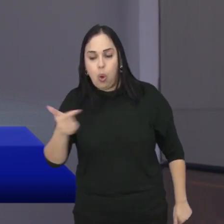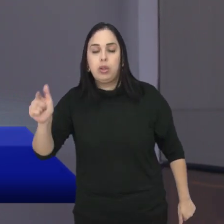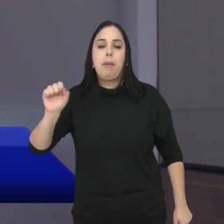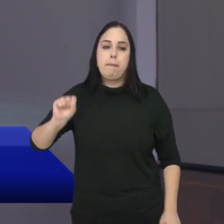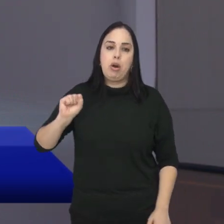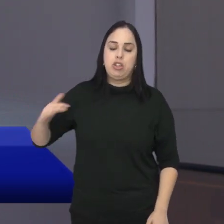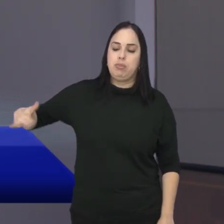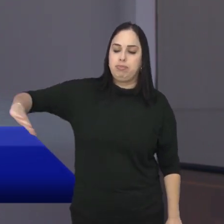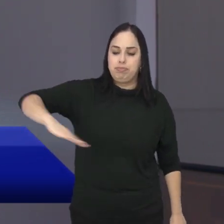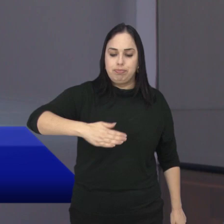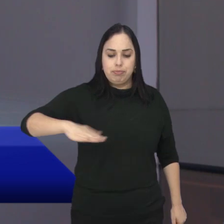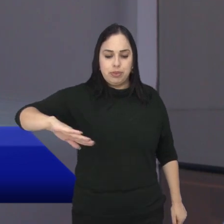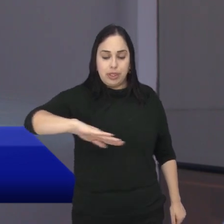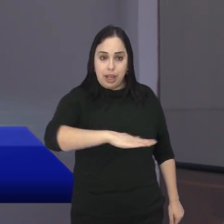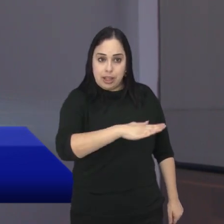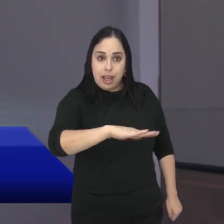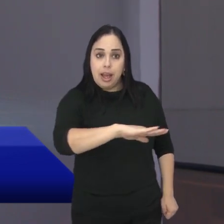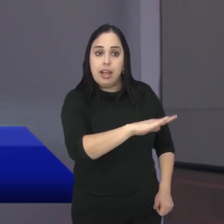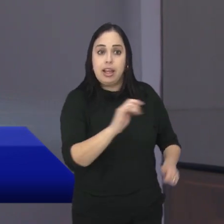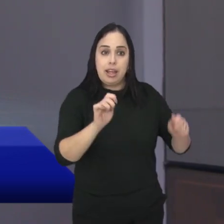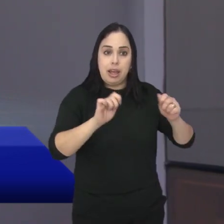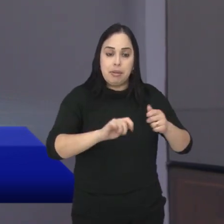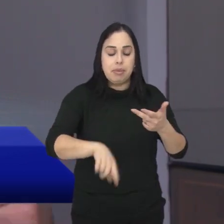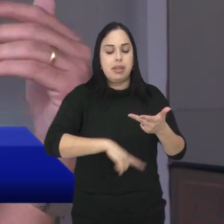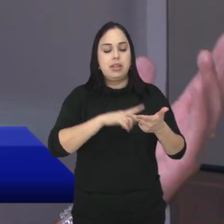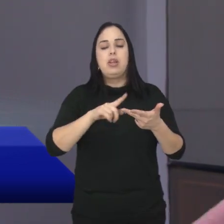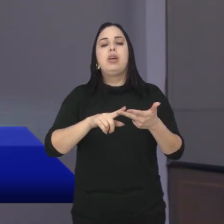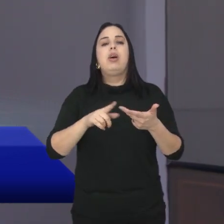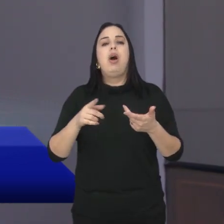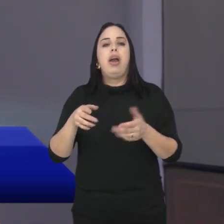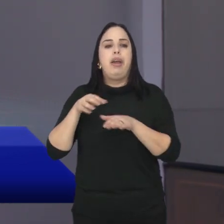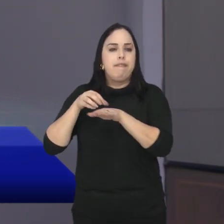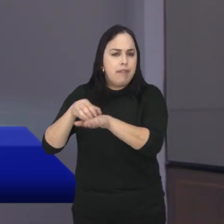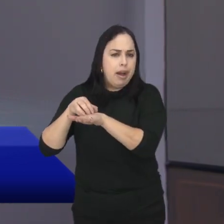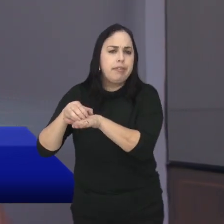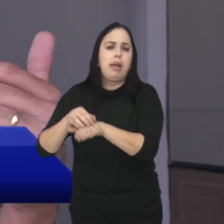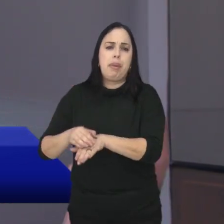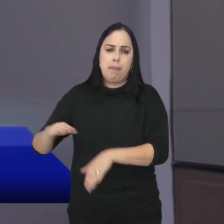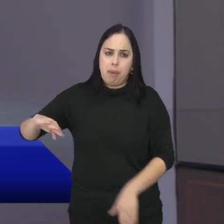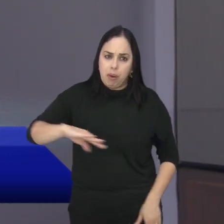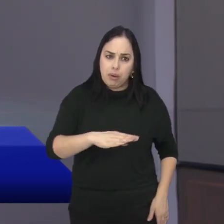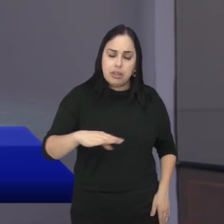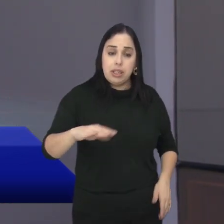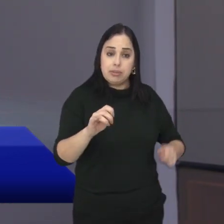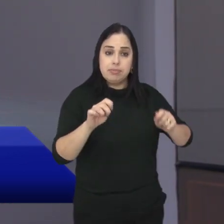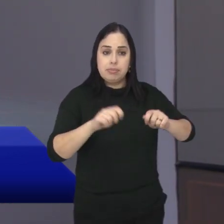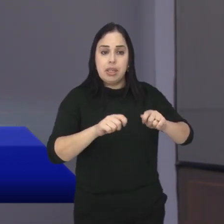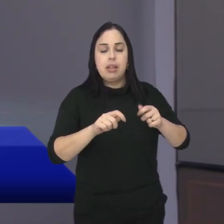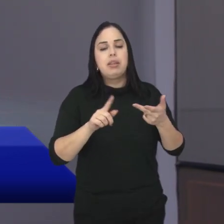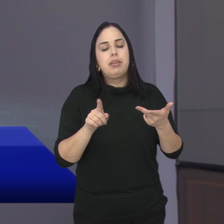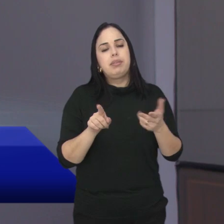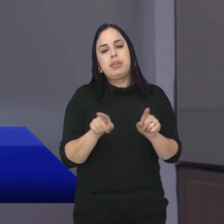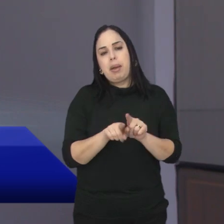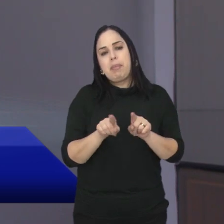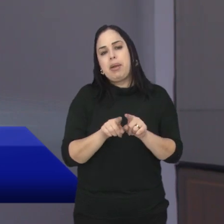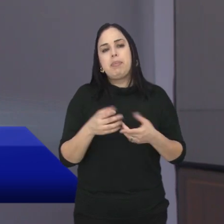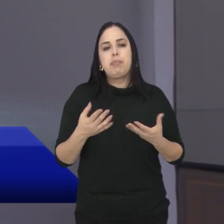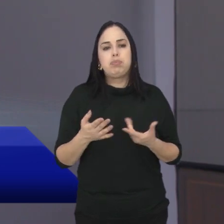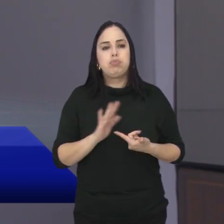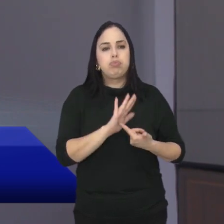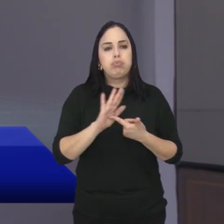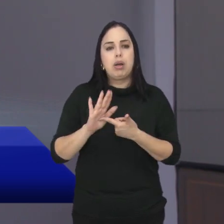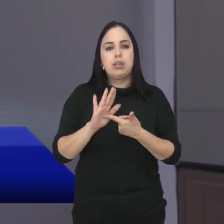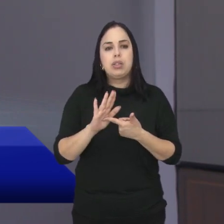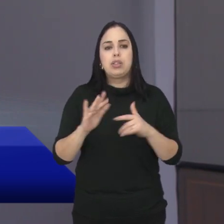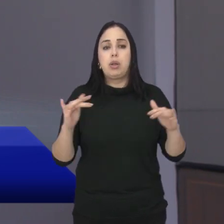transporte também vão poder circular, assim como os veículos individuais, a passeio, vans, enfim. E também a gente traz